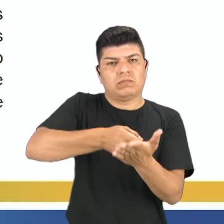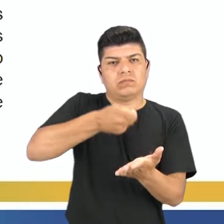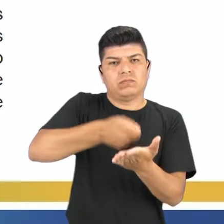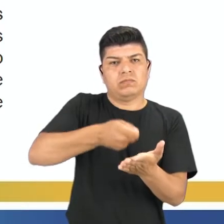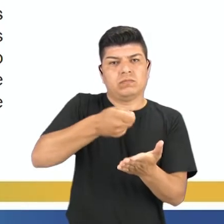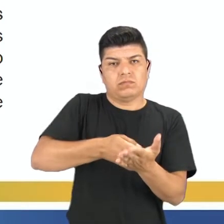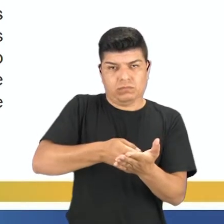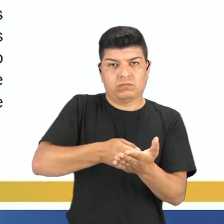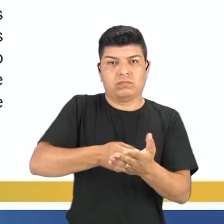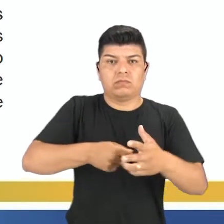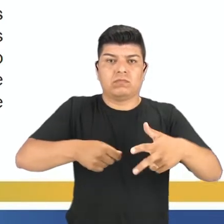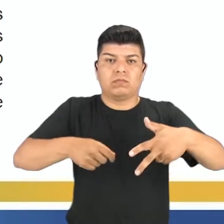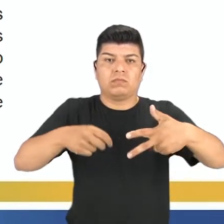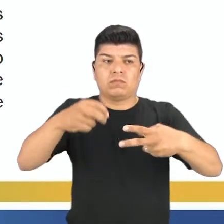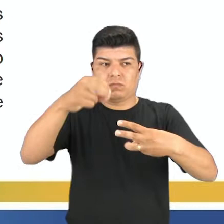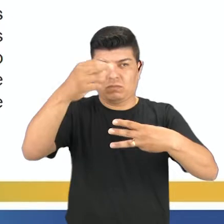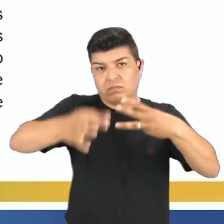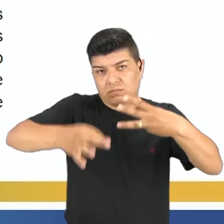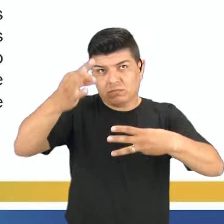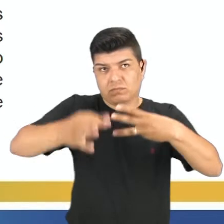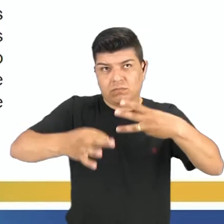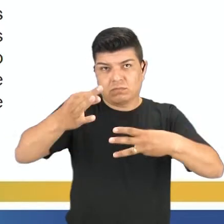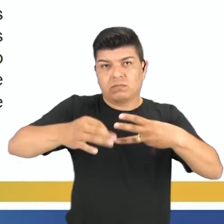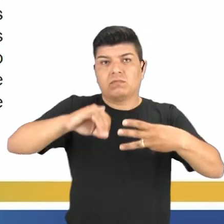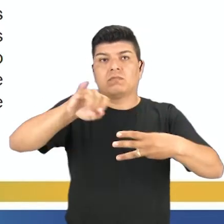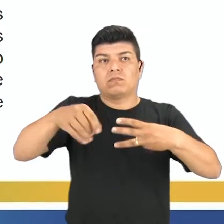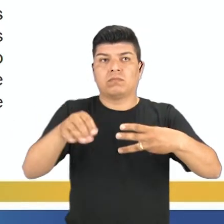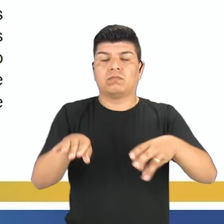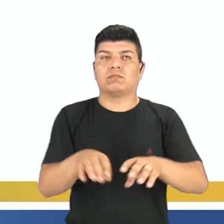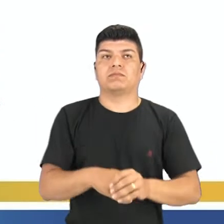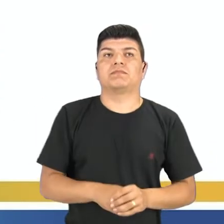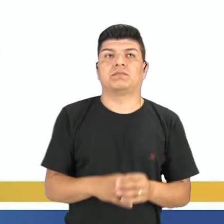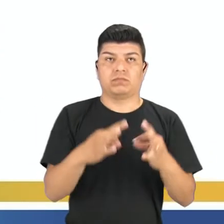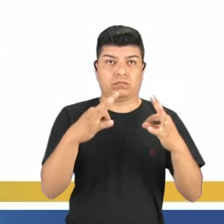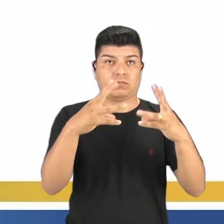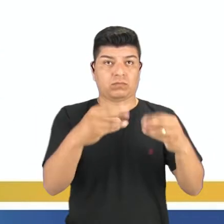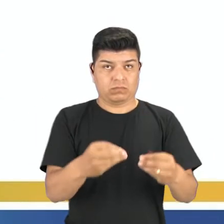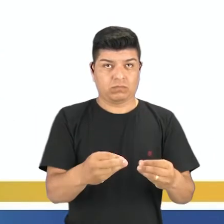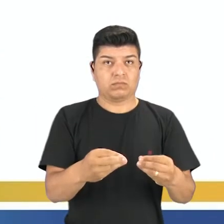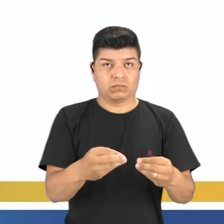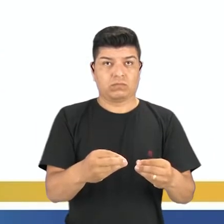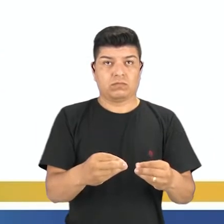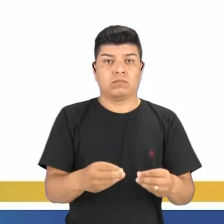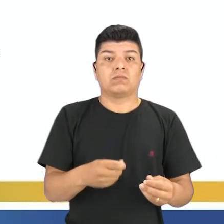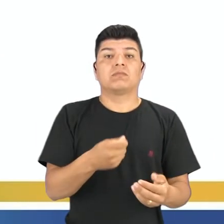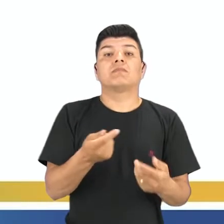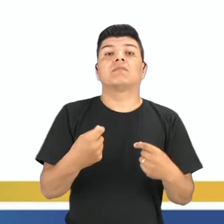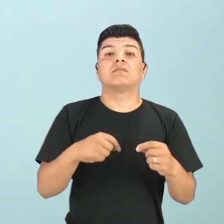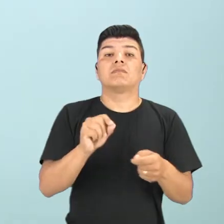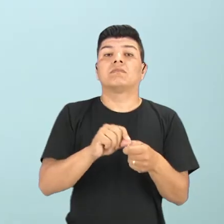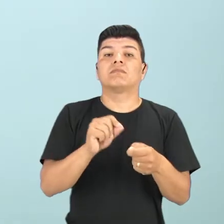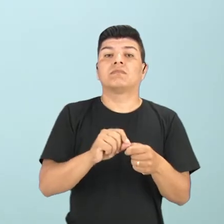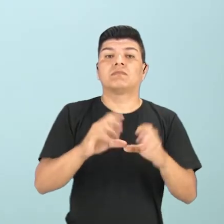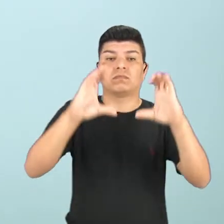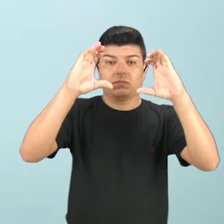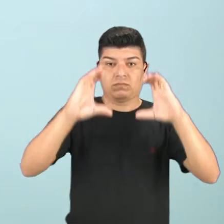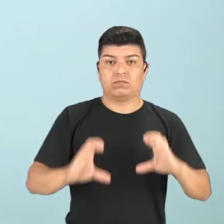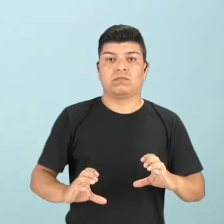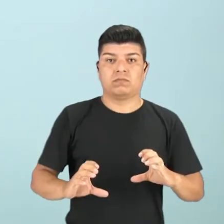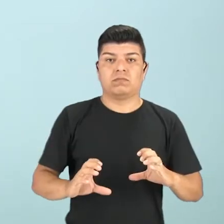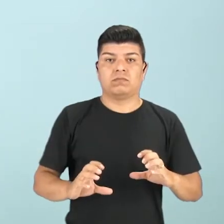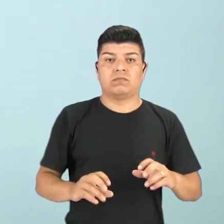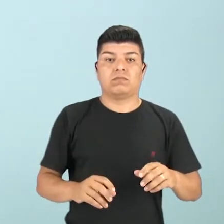poderes constituídos. É sobre isso que ele vai falar. O que é esse exercer cidadania? Falar